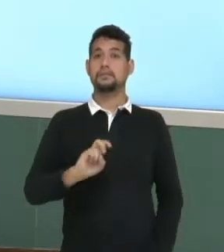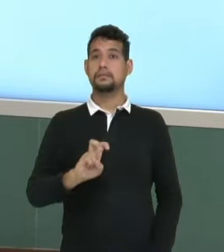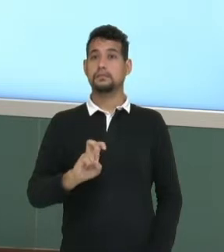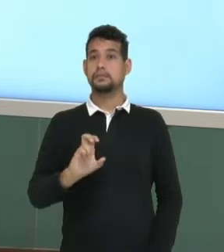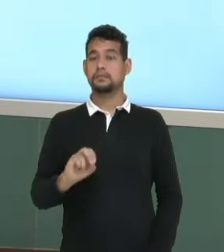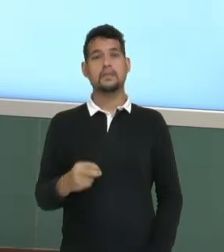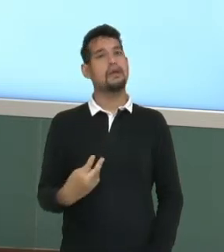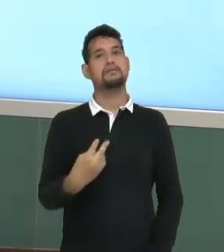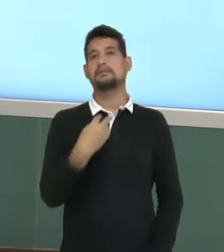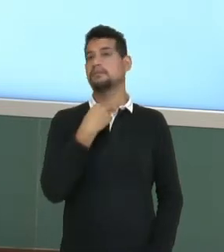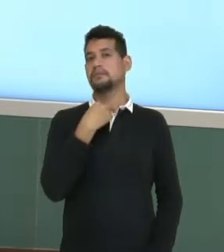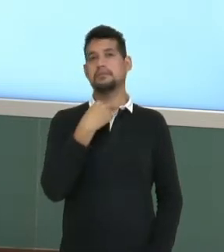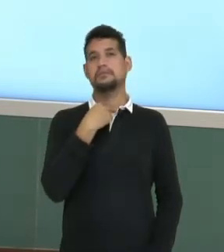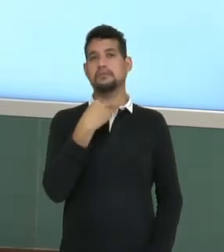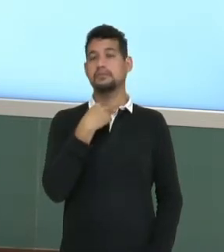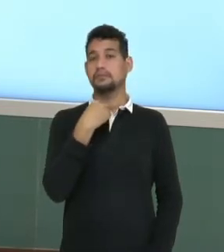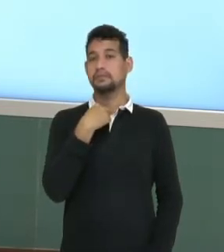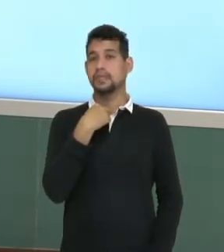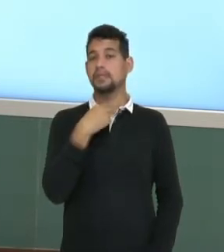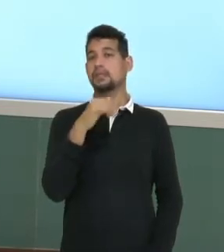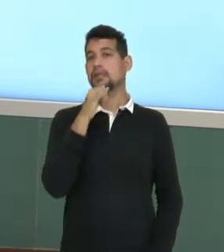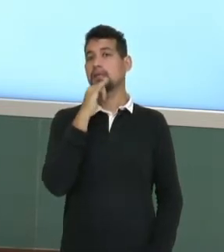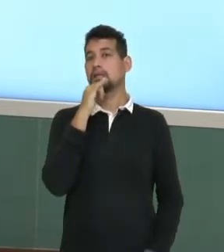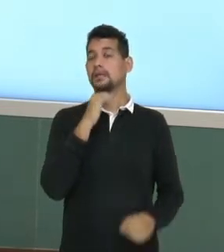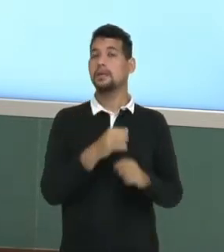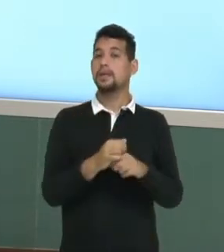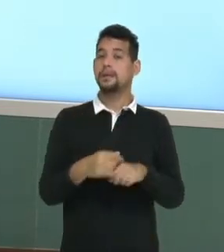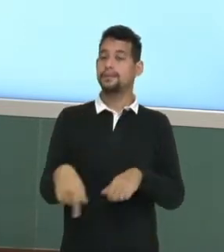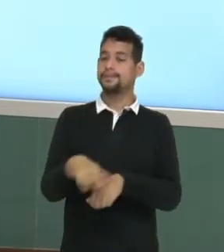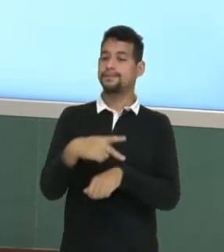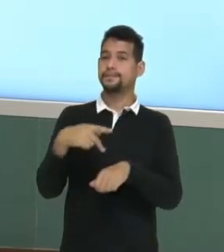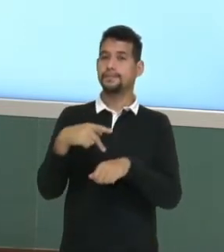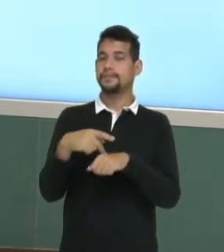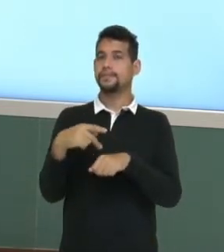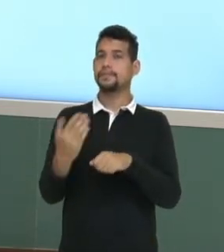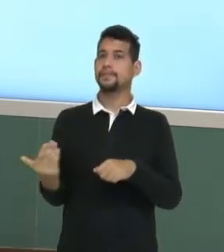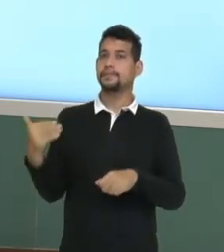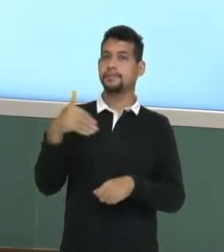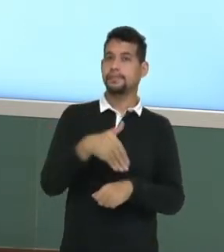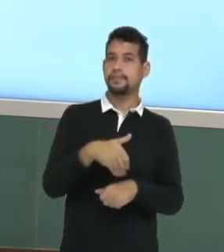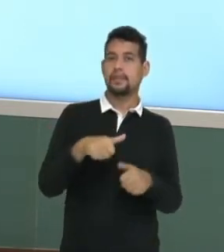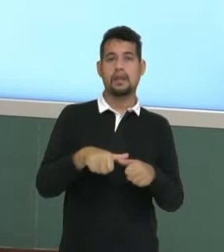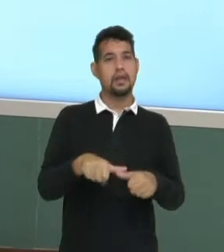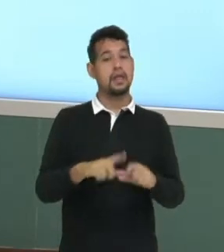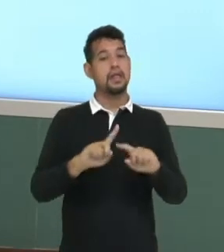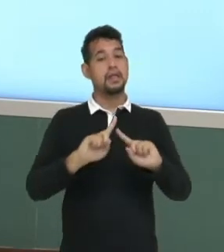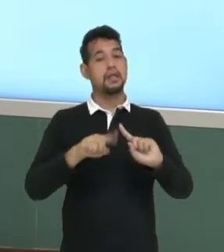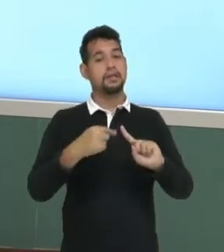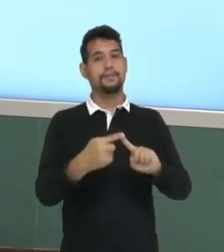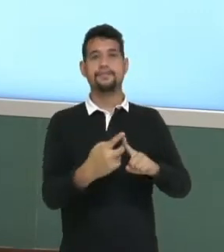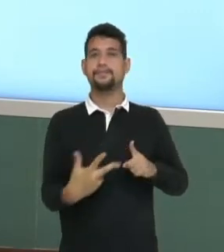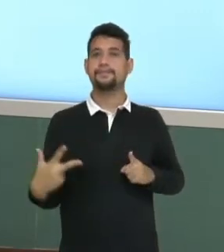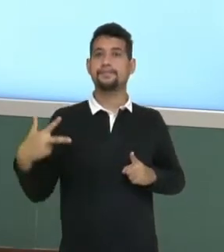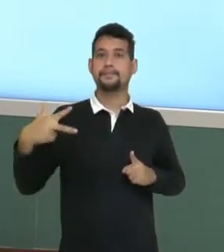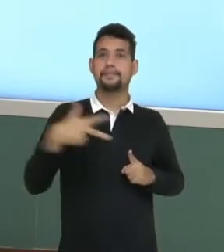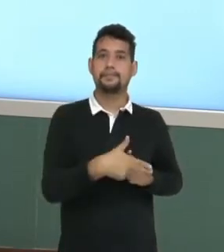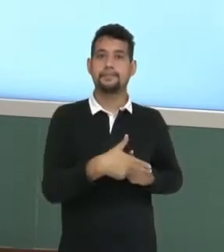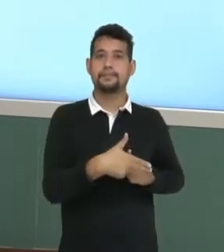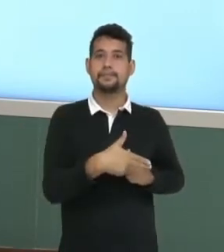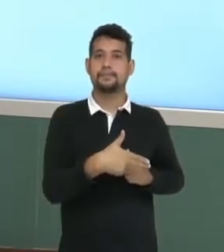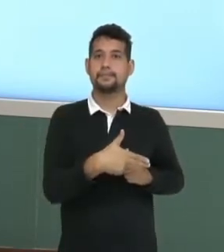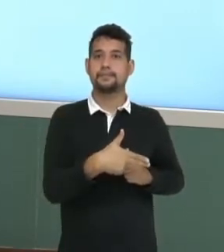proibia a instalação de manufaturas aqui no Brasil. Nós vamos ter a suspensão desse alvará e